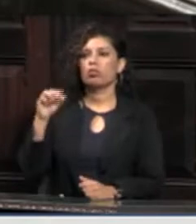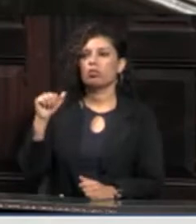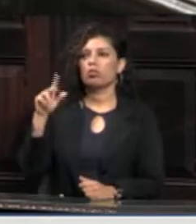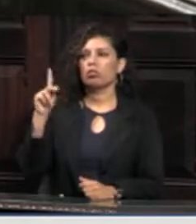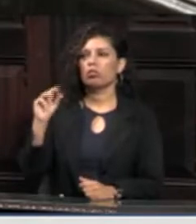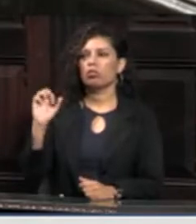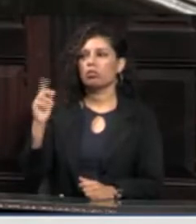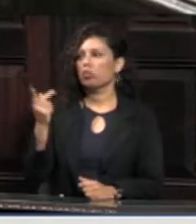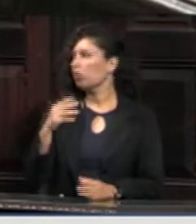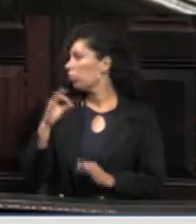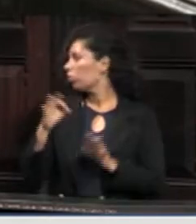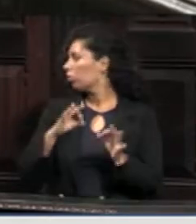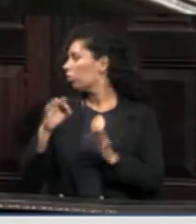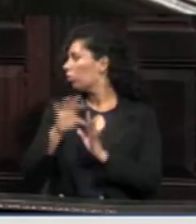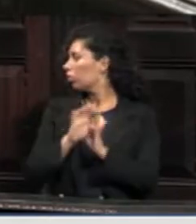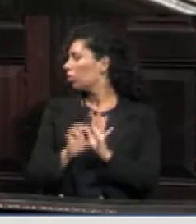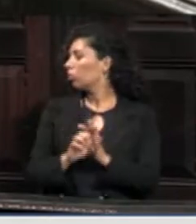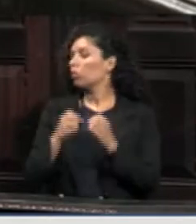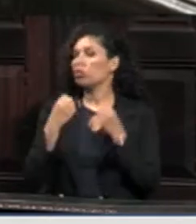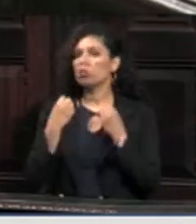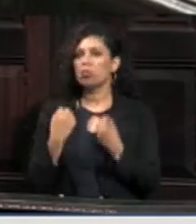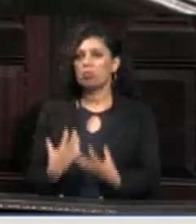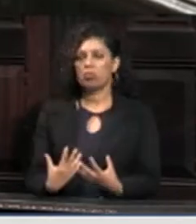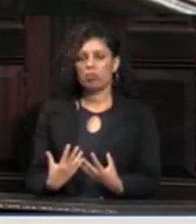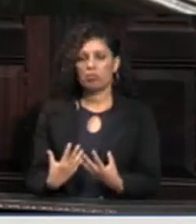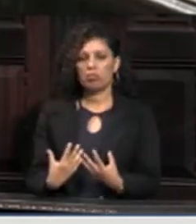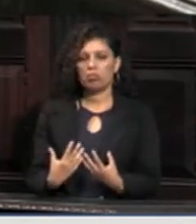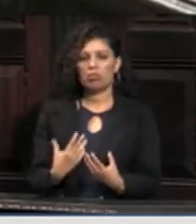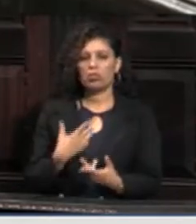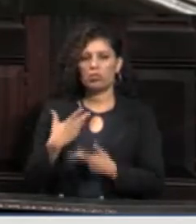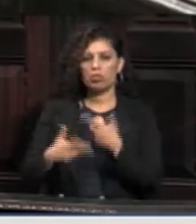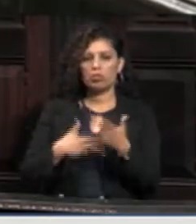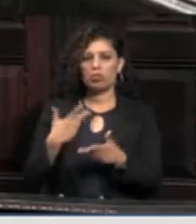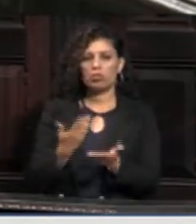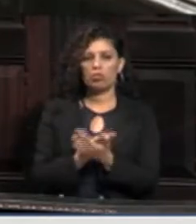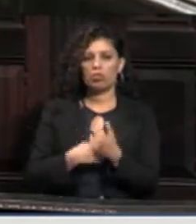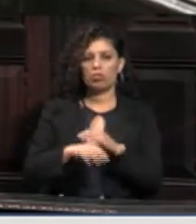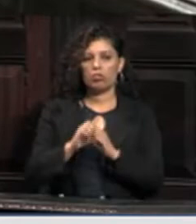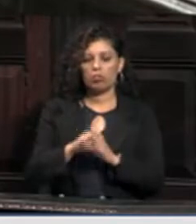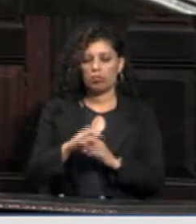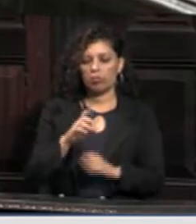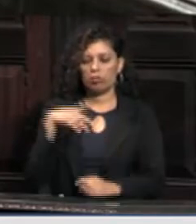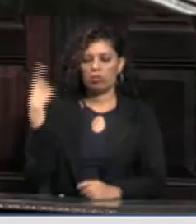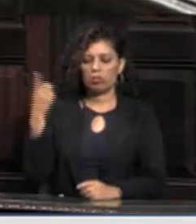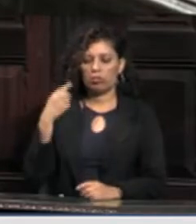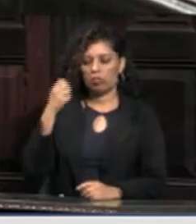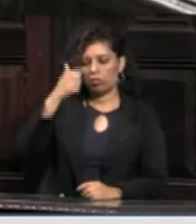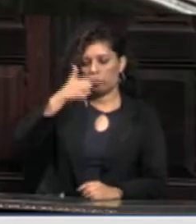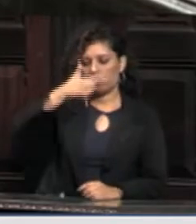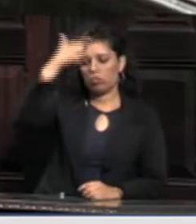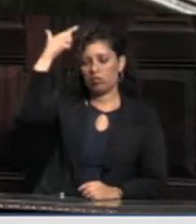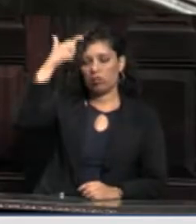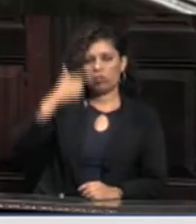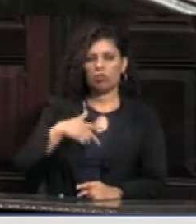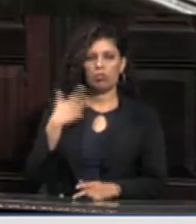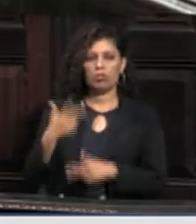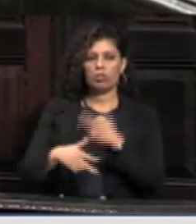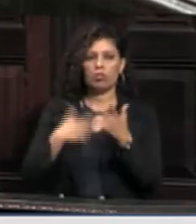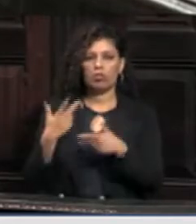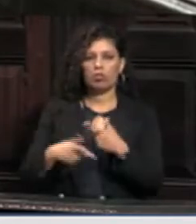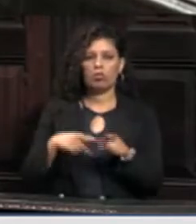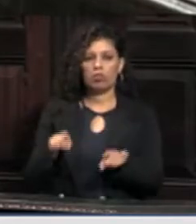uma emenda boa sobre a parte de educação, deputado Luiz Paulo fez uma emenda boa